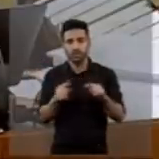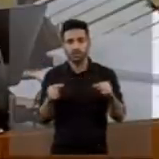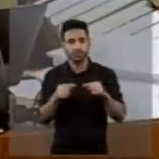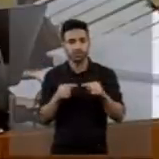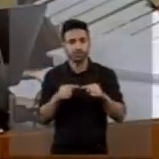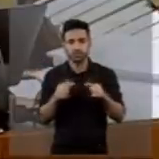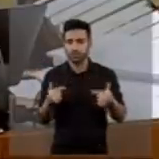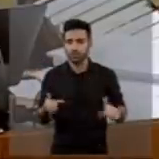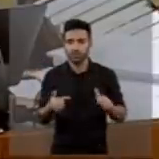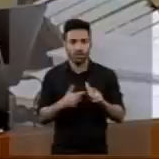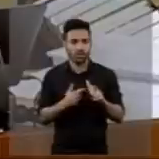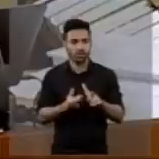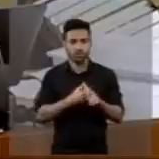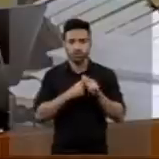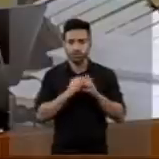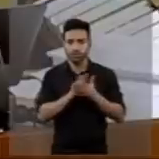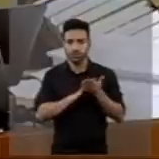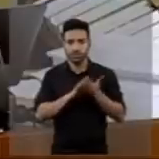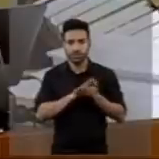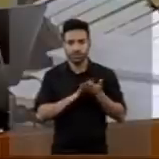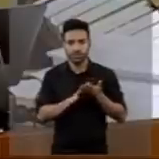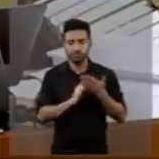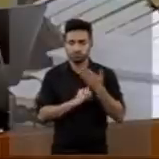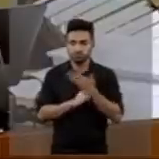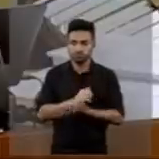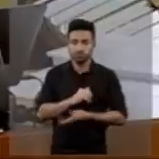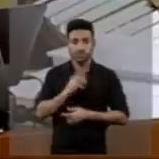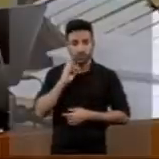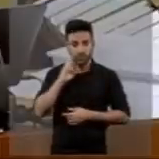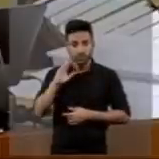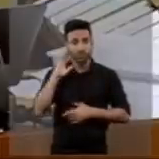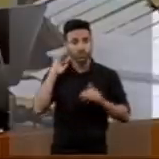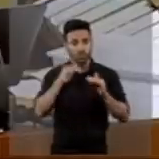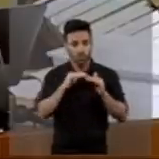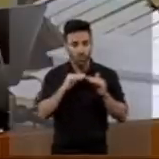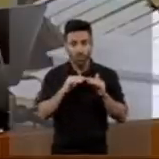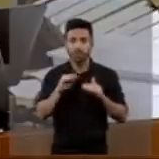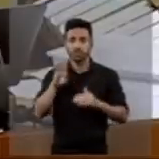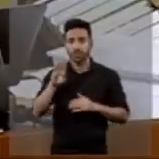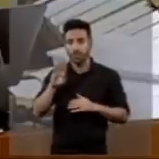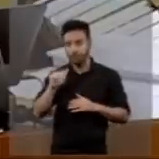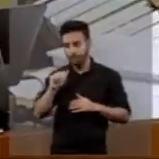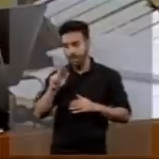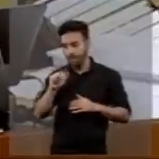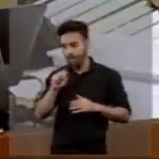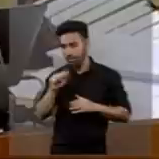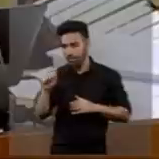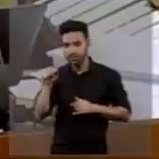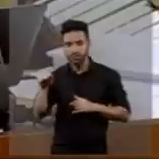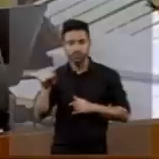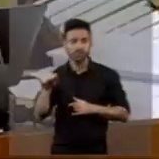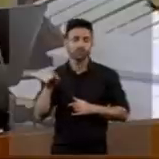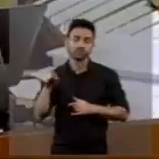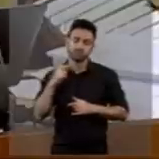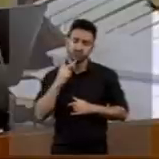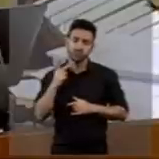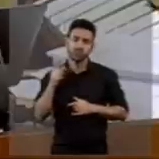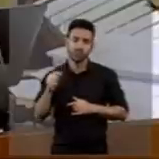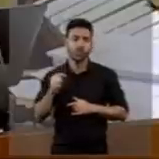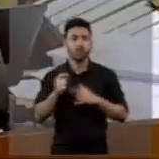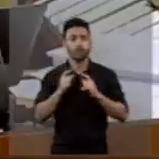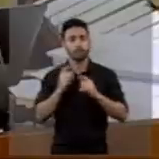efeito suspensivo e Vossa Excelência, acompanhando o ministro Joaquim Barbosa, entende que o devido processo